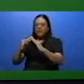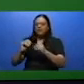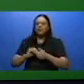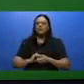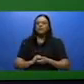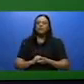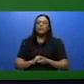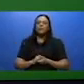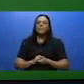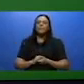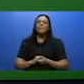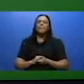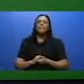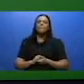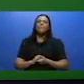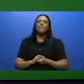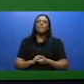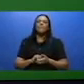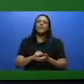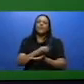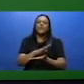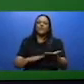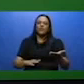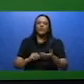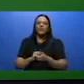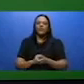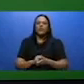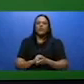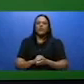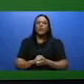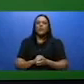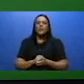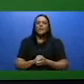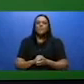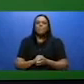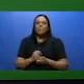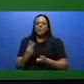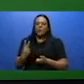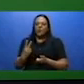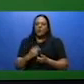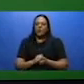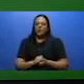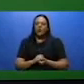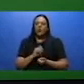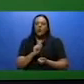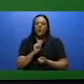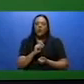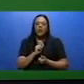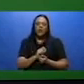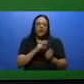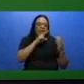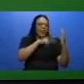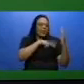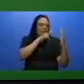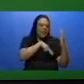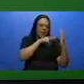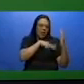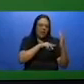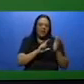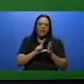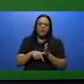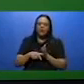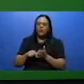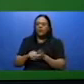Então, agora no exercício 2, de acordo com o texto, faça o que se pede. Vamos lá. Dê